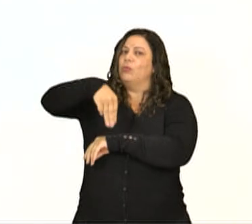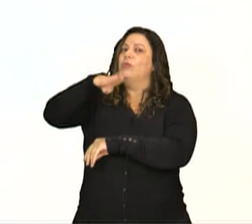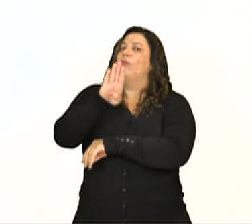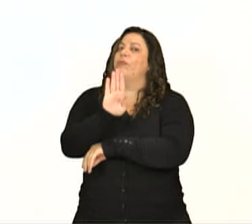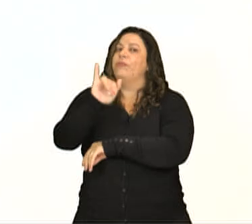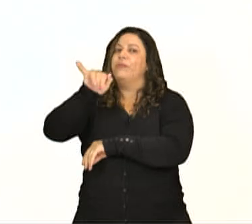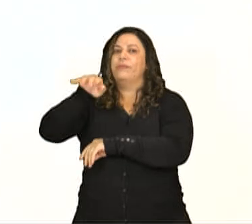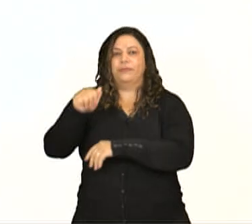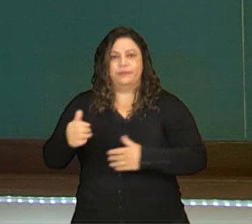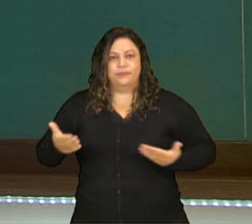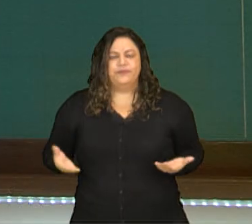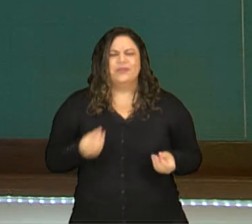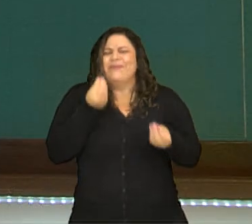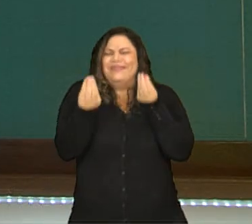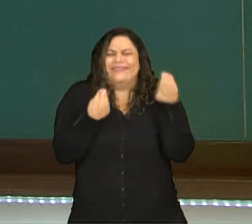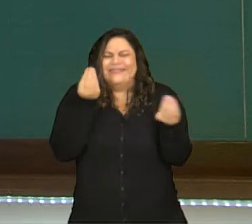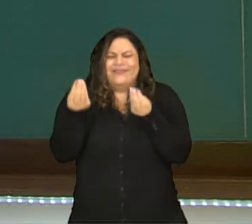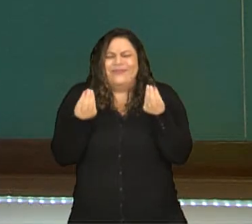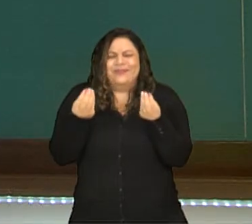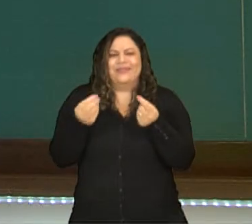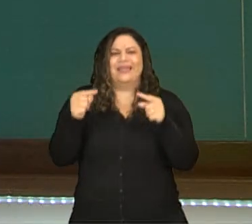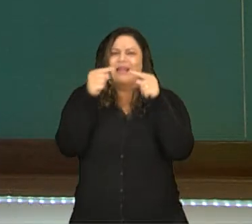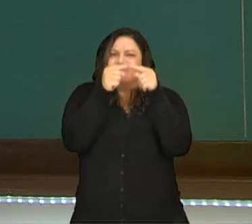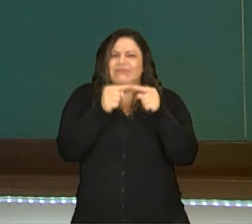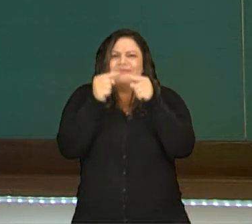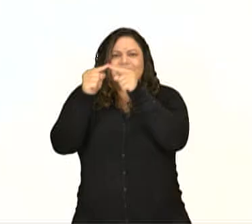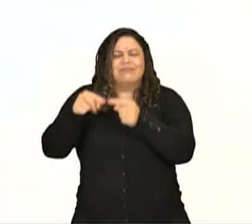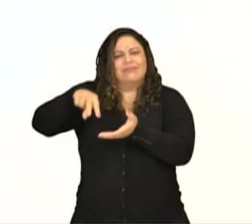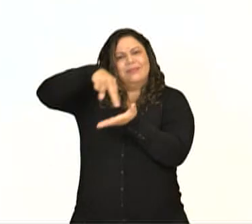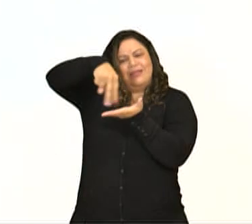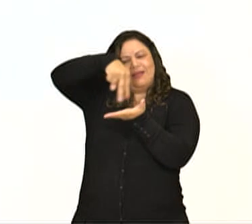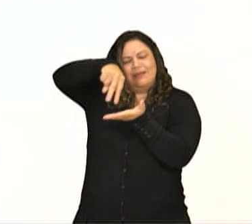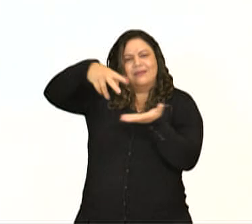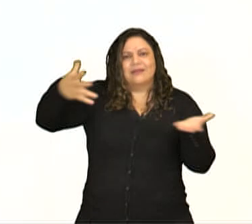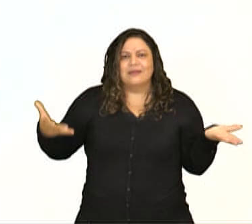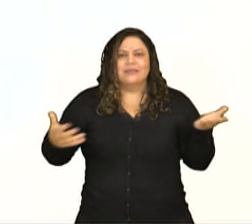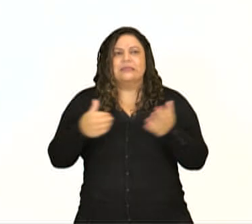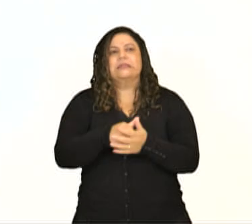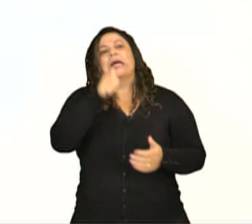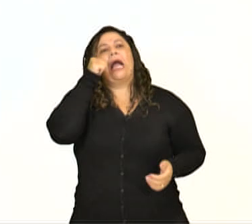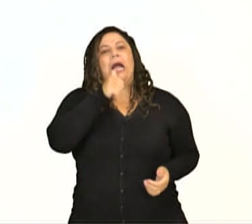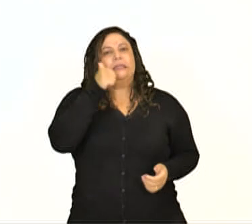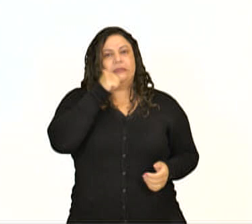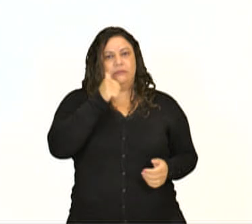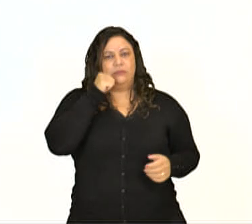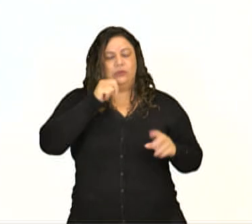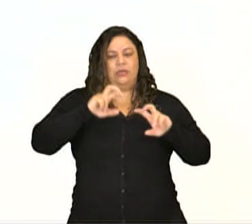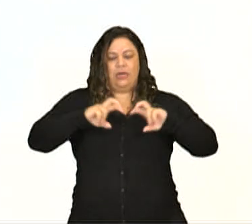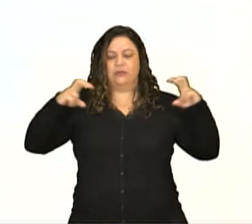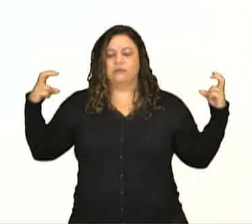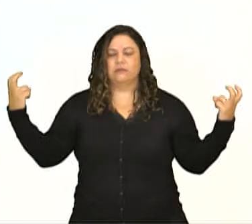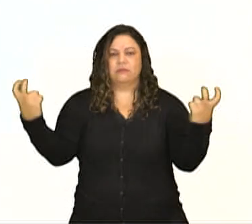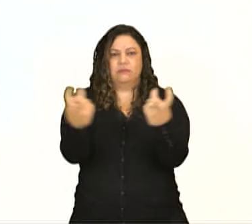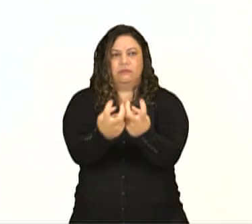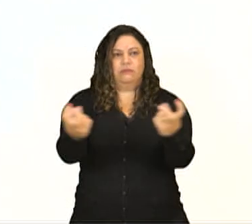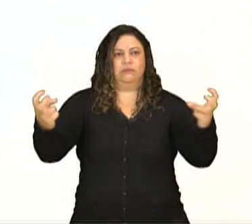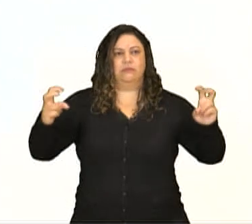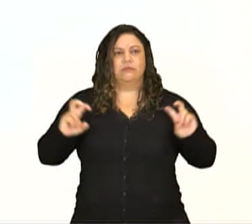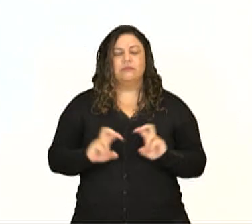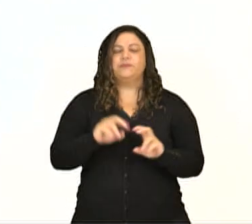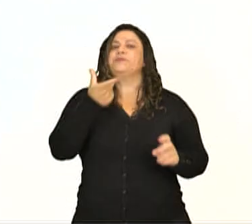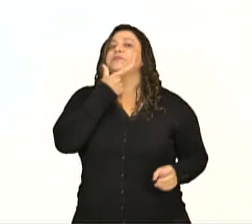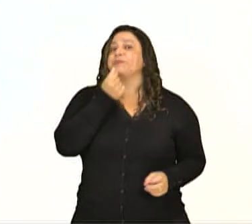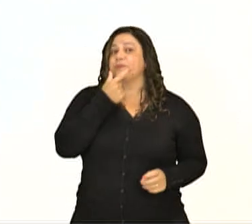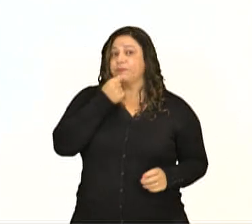E como que dança? Como que é feita a coreografia dessa dança? Então, as mulheres em círculo, com uma formação de homens à sua